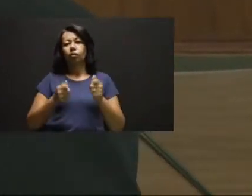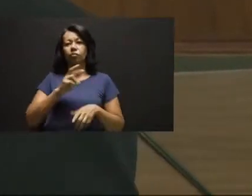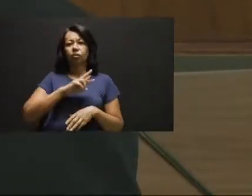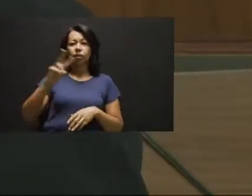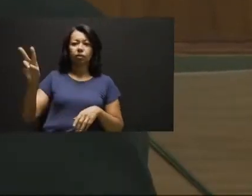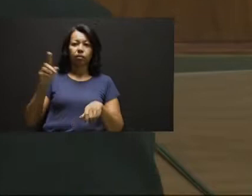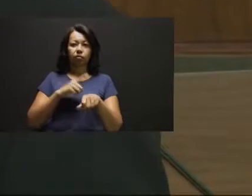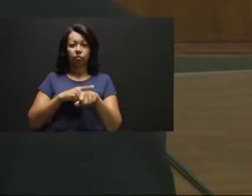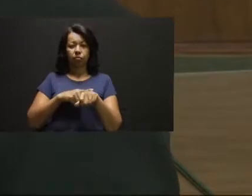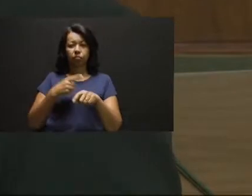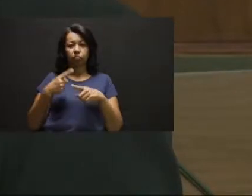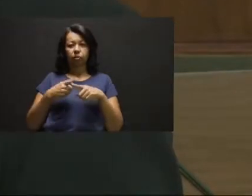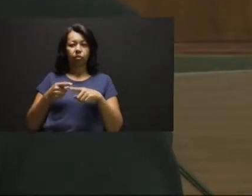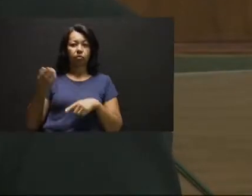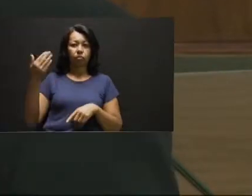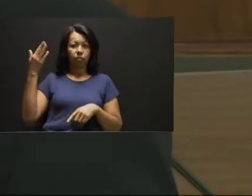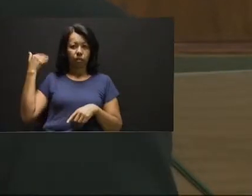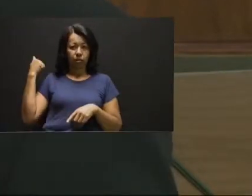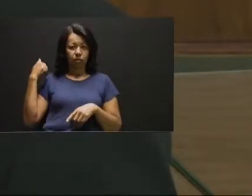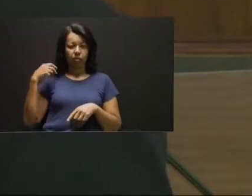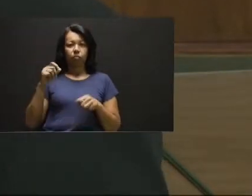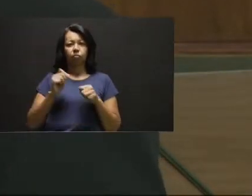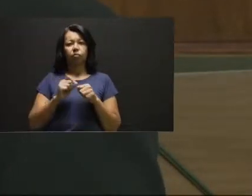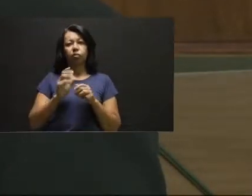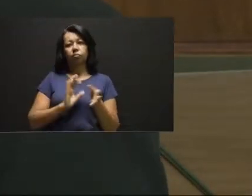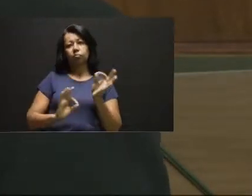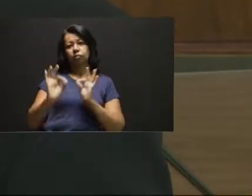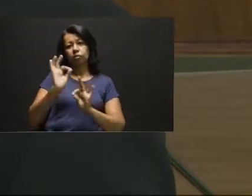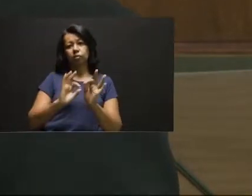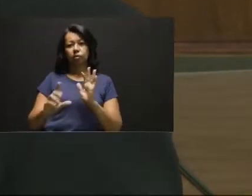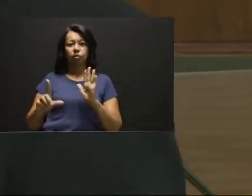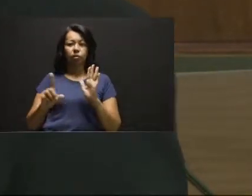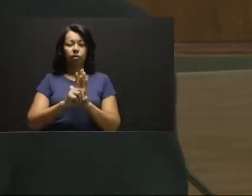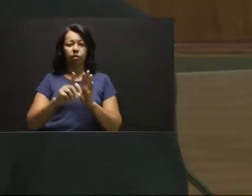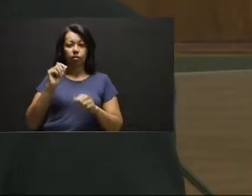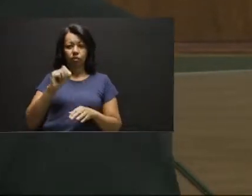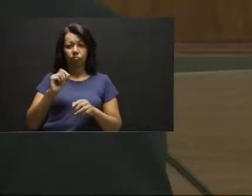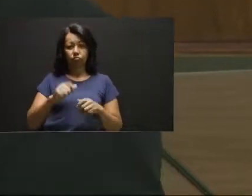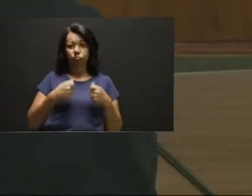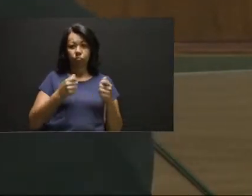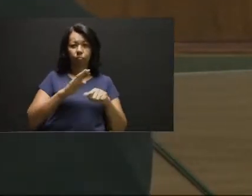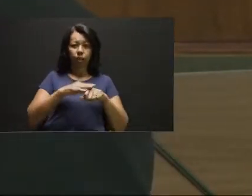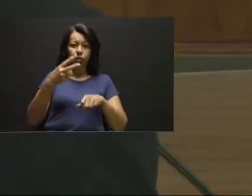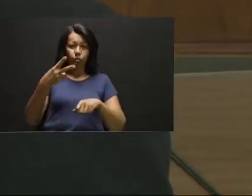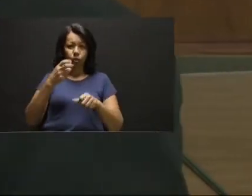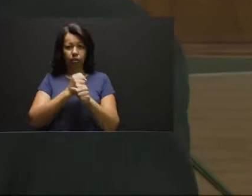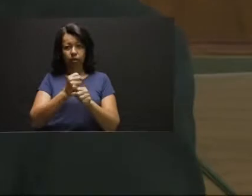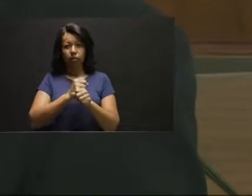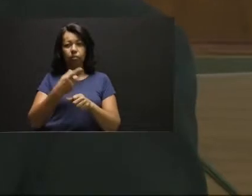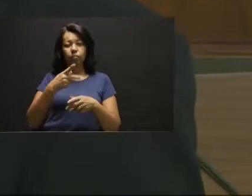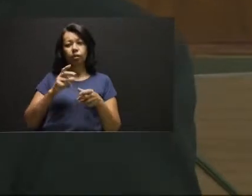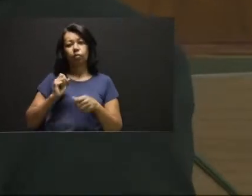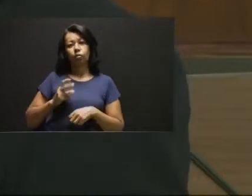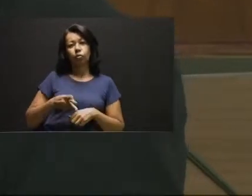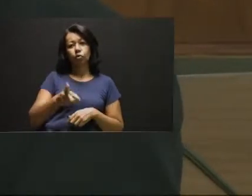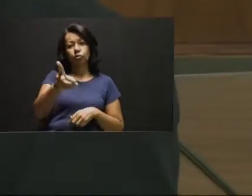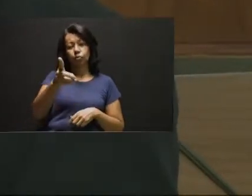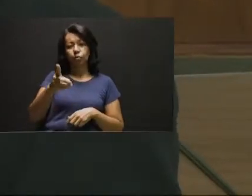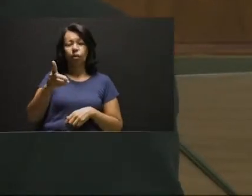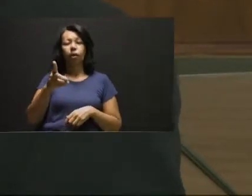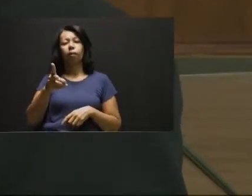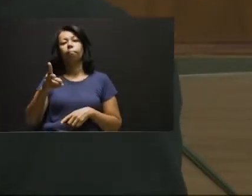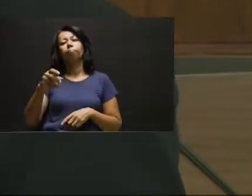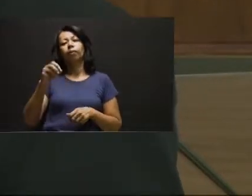mandato passado eu de eu fiz um projeto de lei que deu eles mais dois anos para poder continuar com o transporte